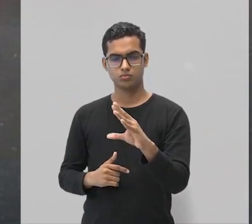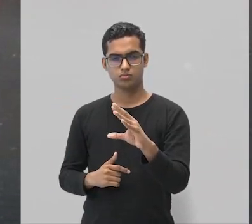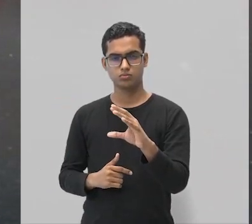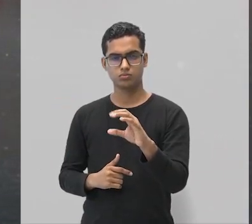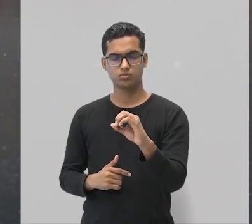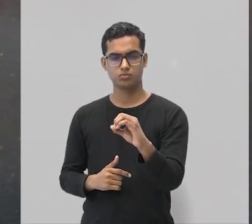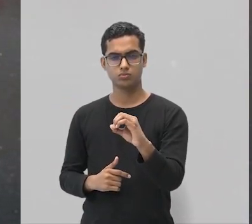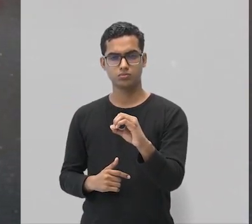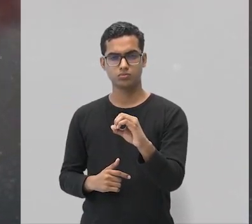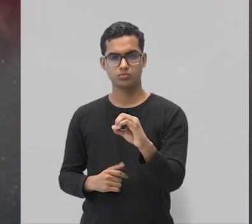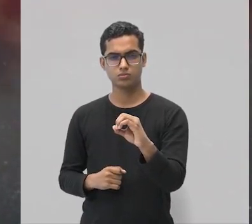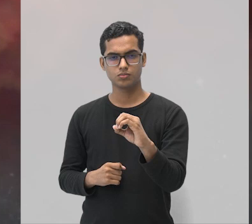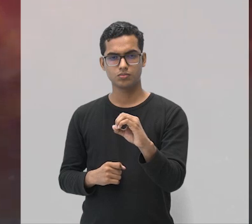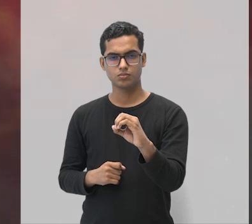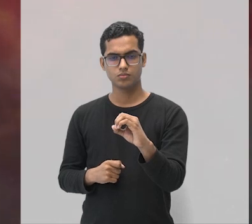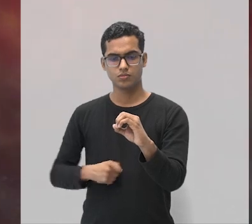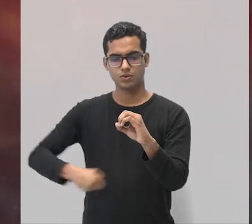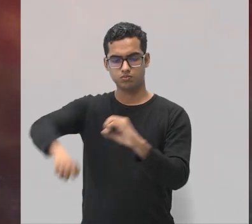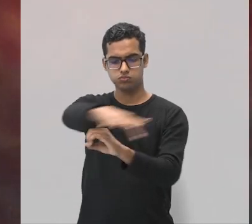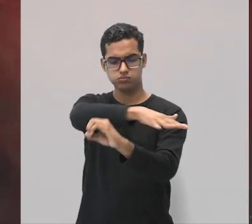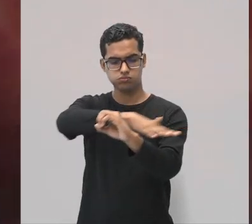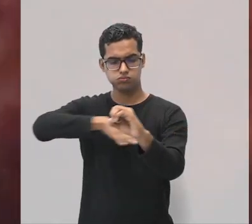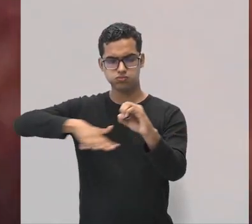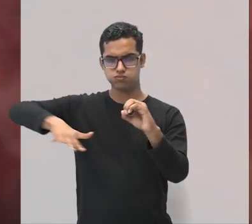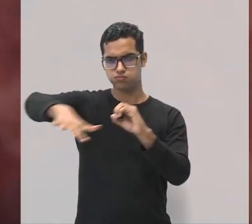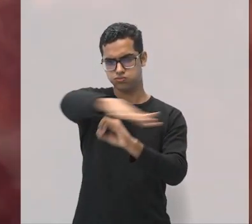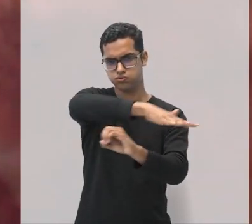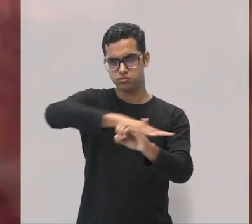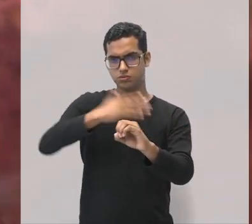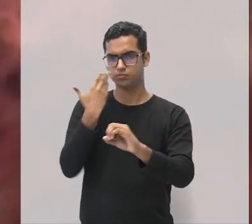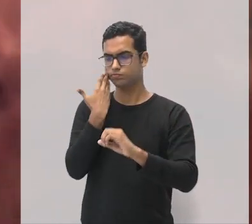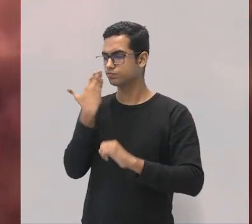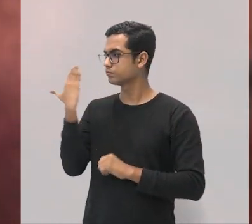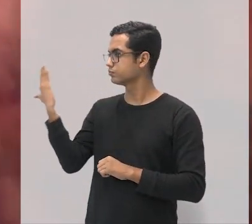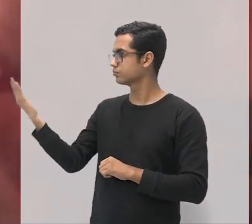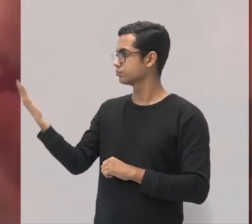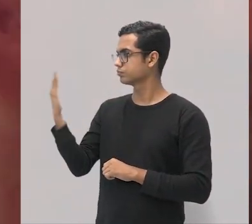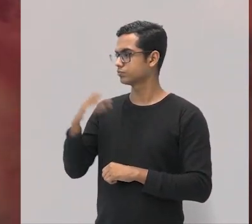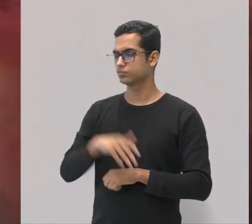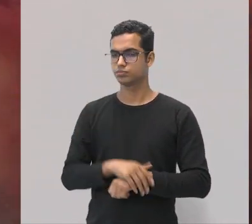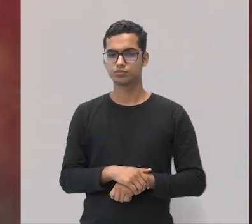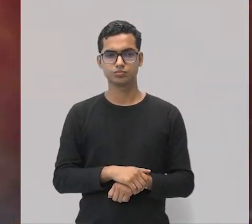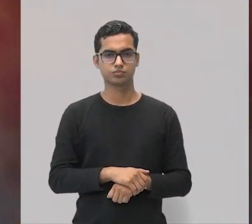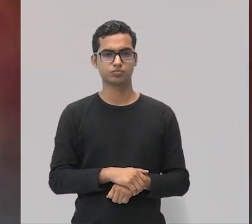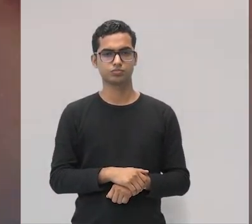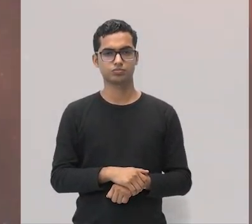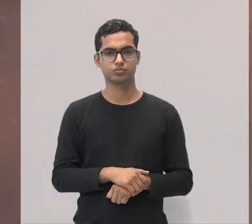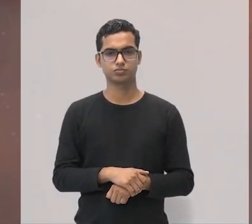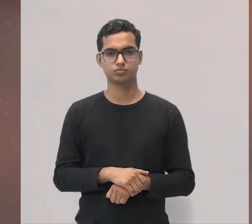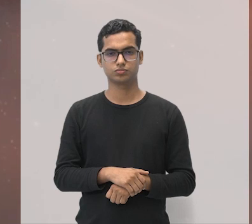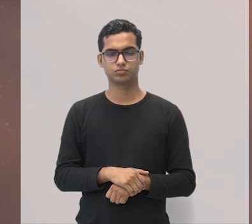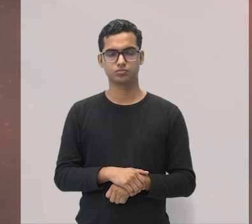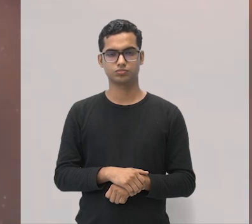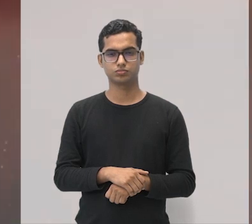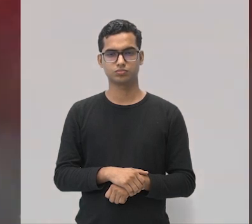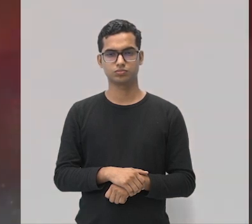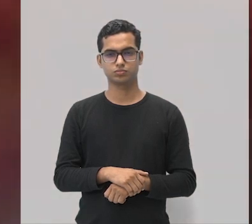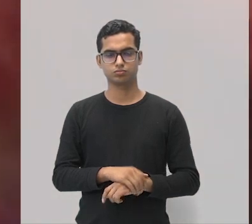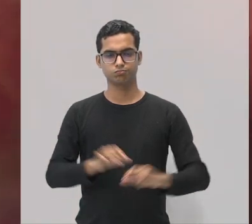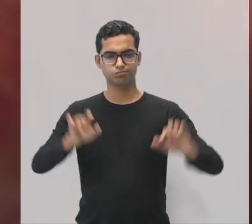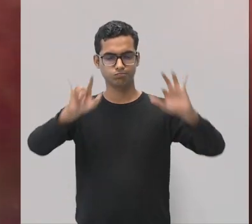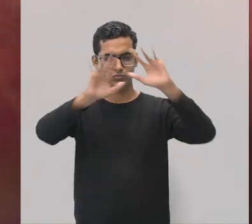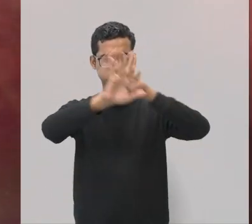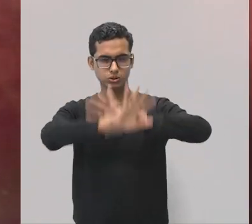com a formação desse corpo iluminado, com a poeira, com a formação dos